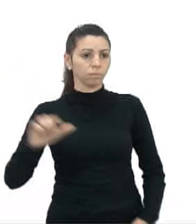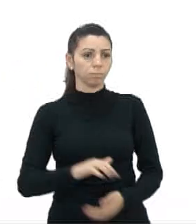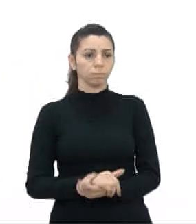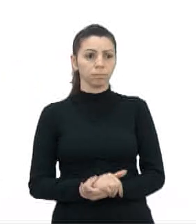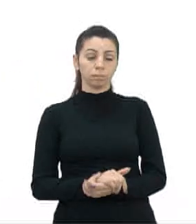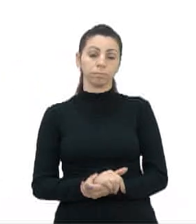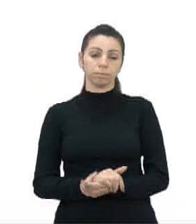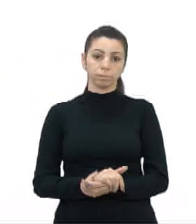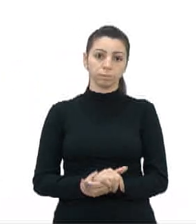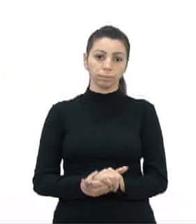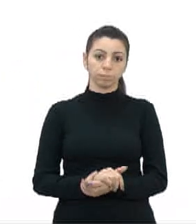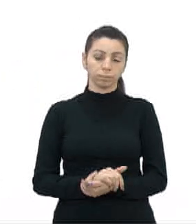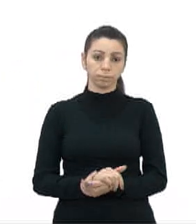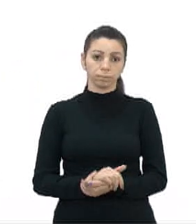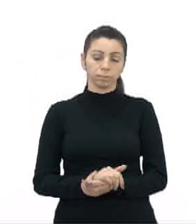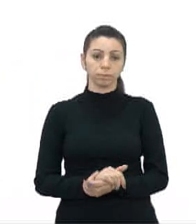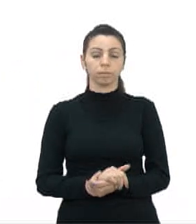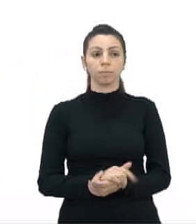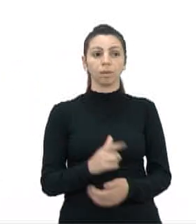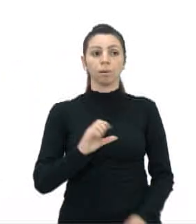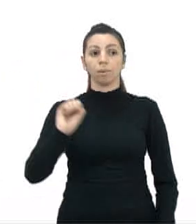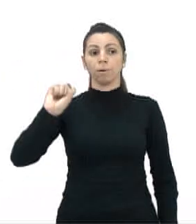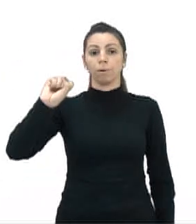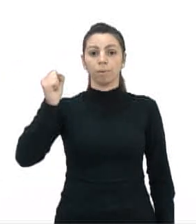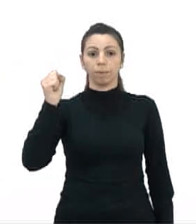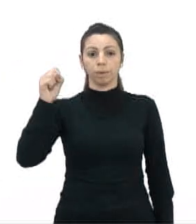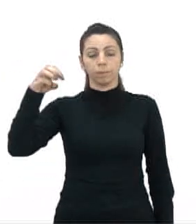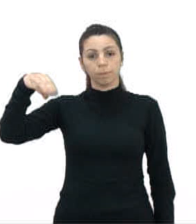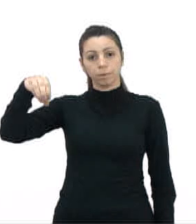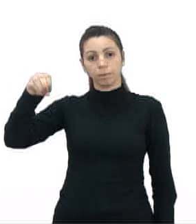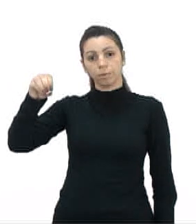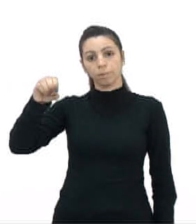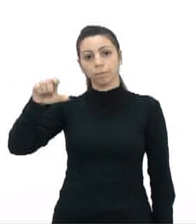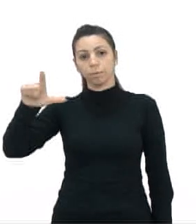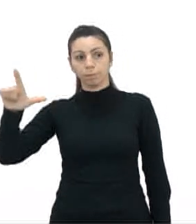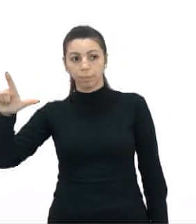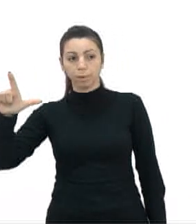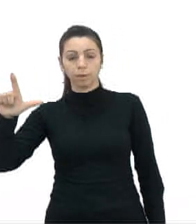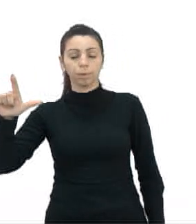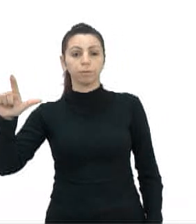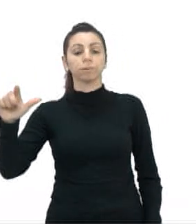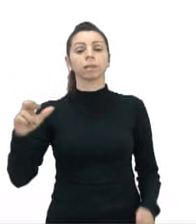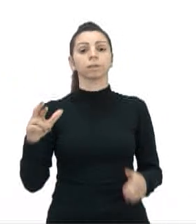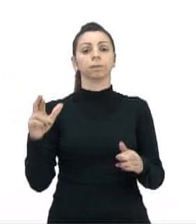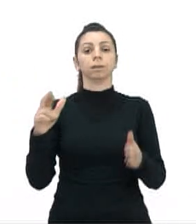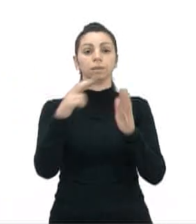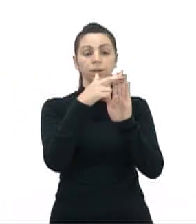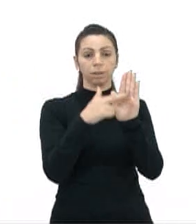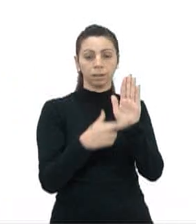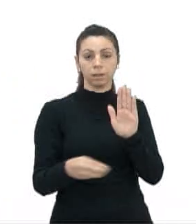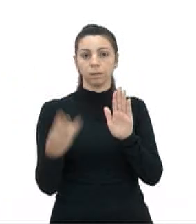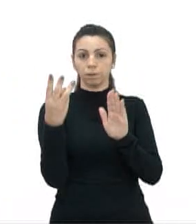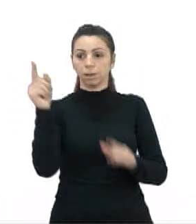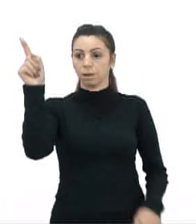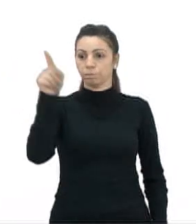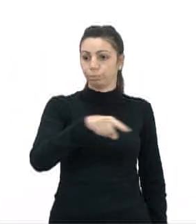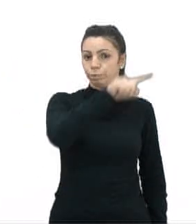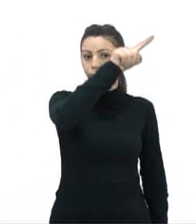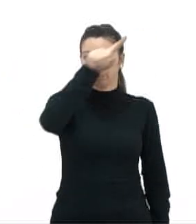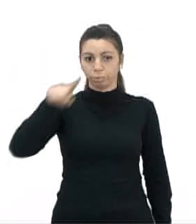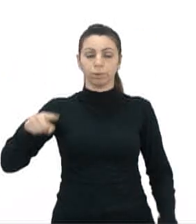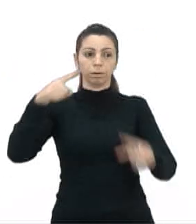8 mols. Isso em grama representa quanto? Faço uma regrinha de 3, multiplico cruzado e vou ter x vezes